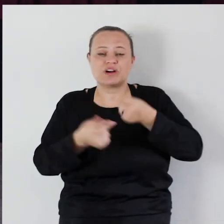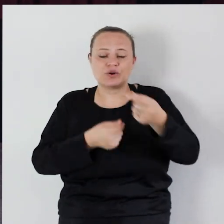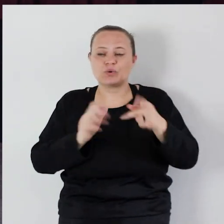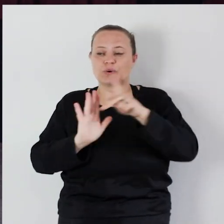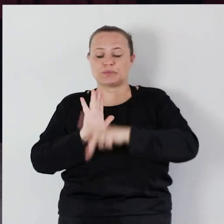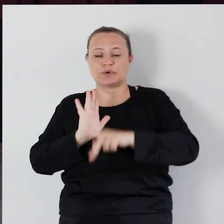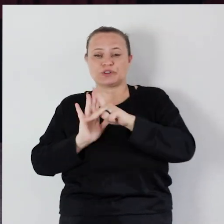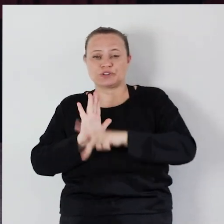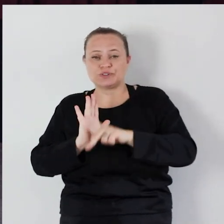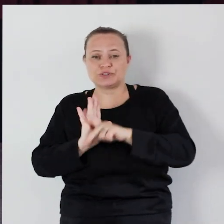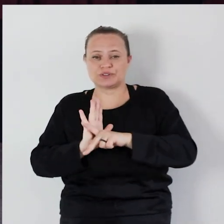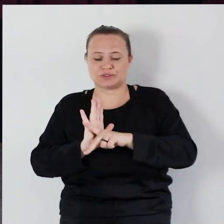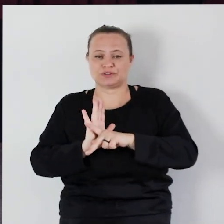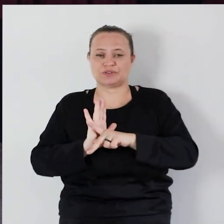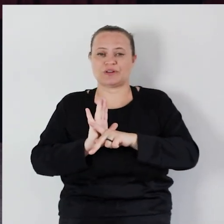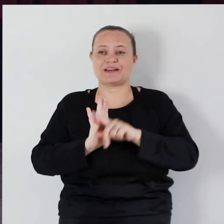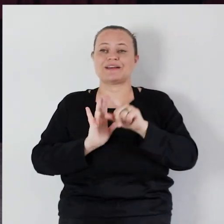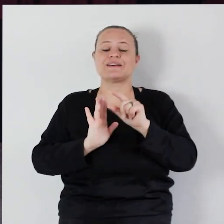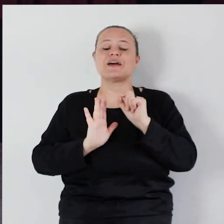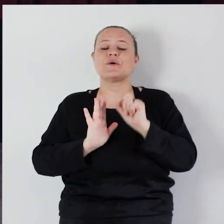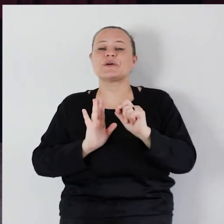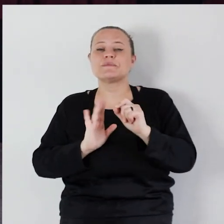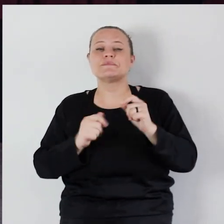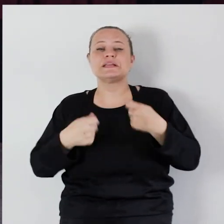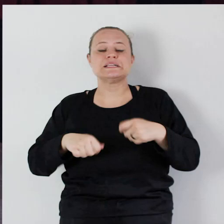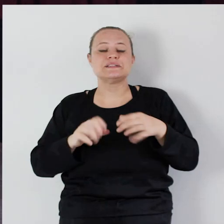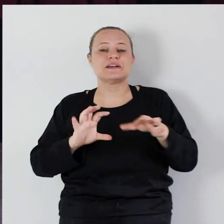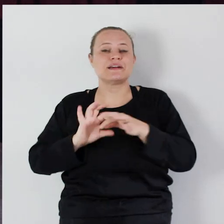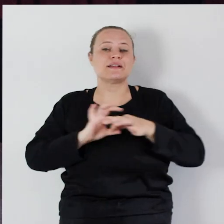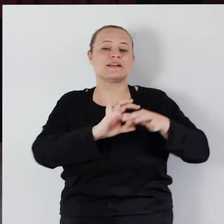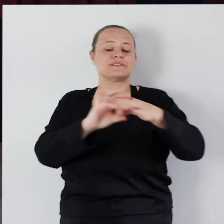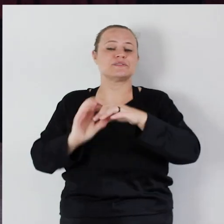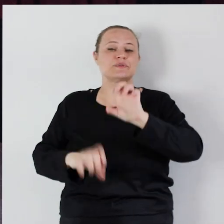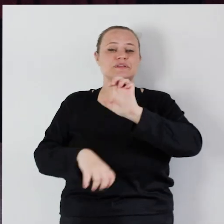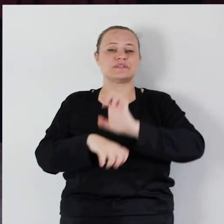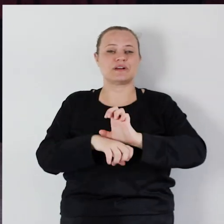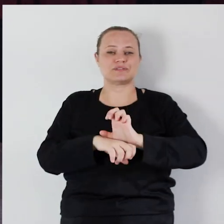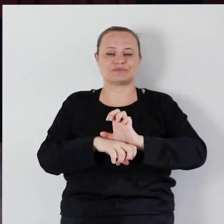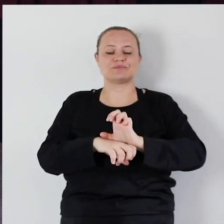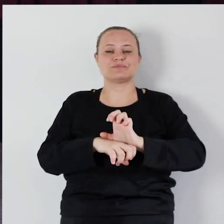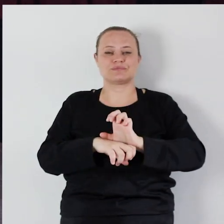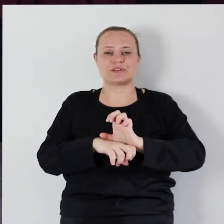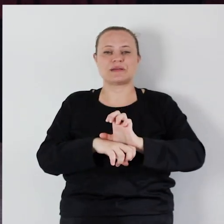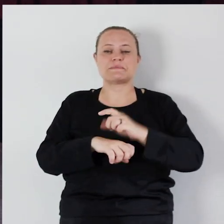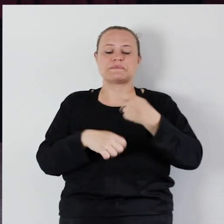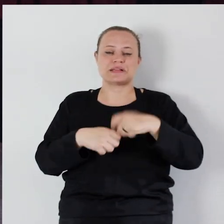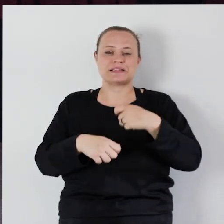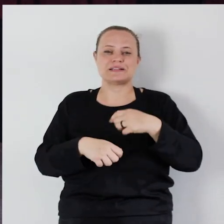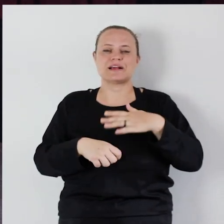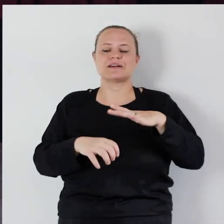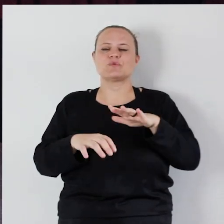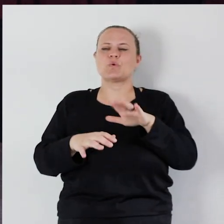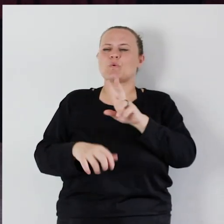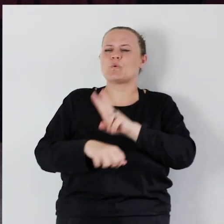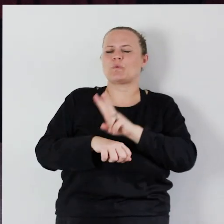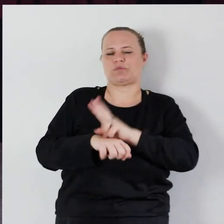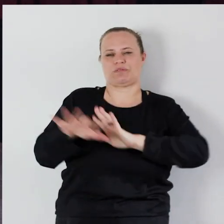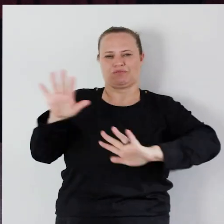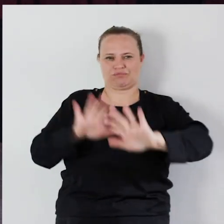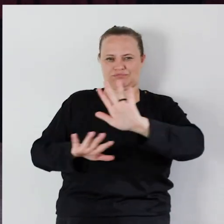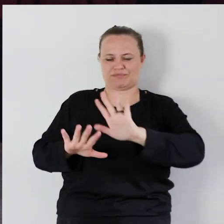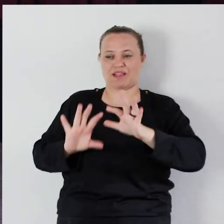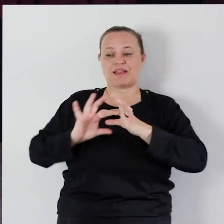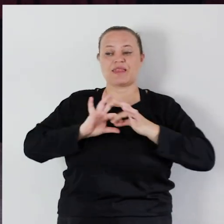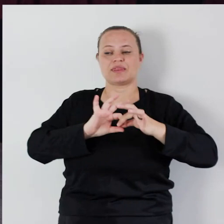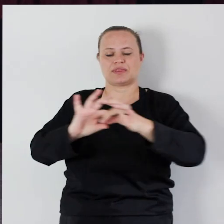realizações, é uma outra dinâmica. E aí, obter financiamento por meio de projetos implica